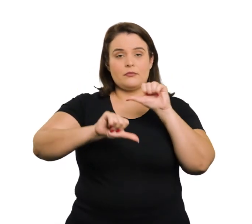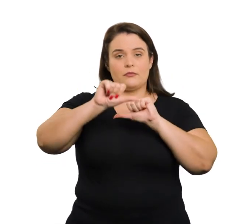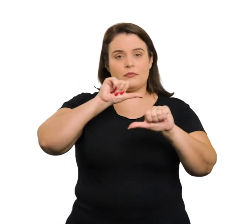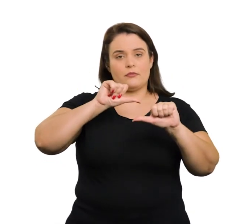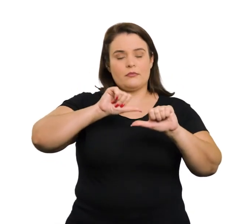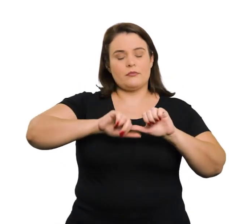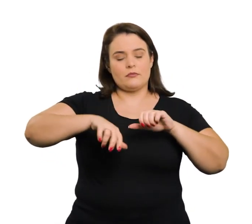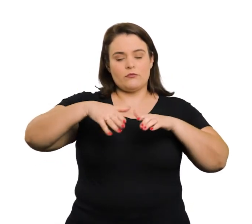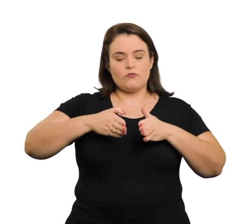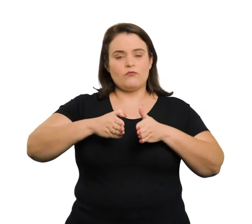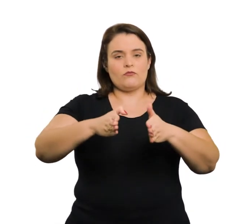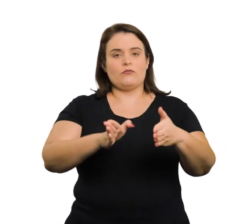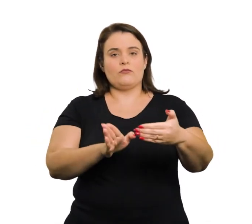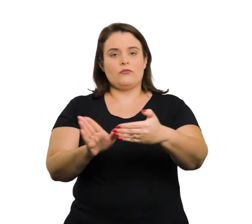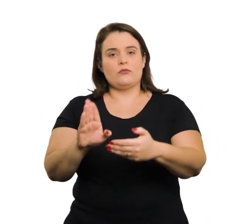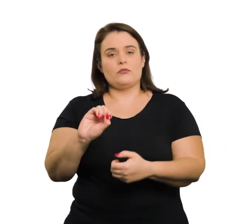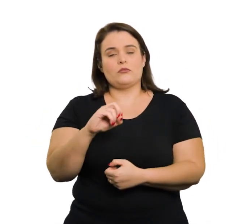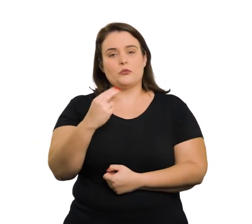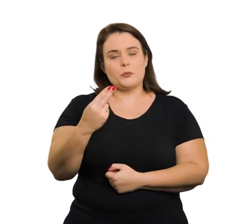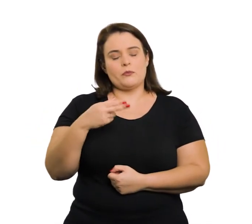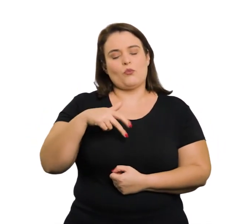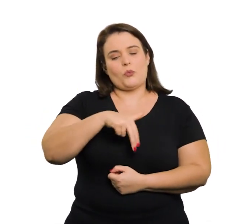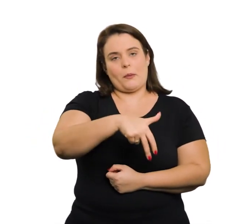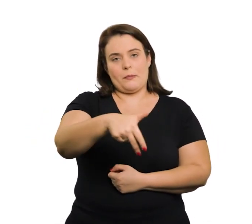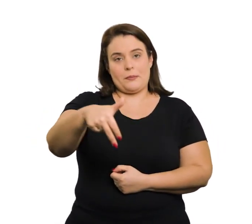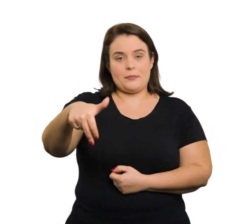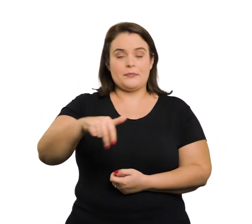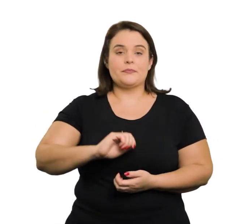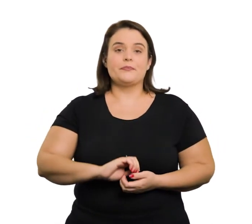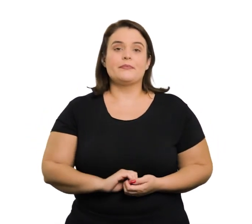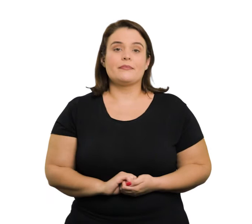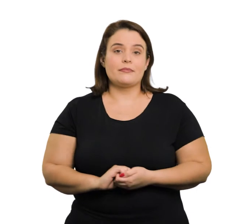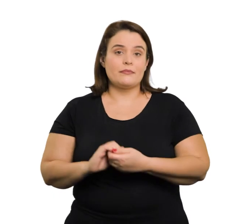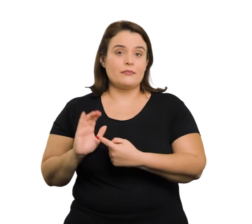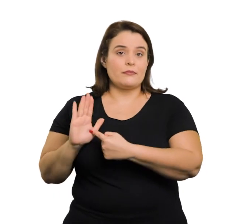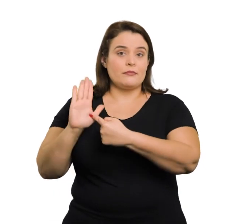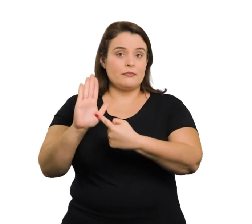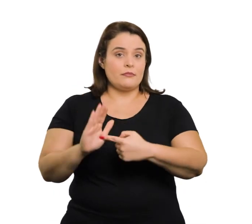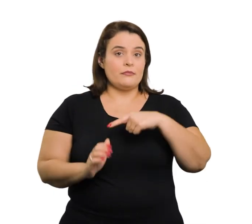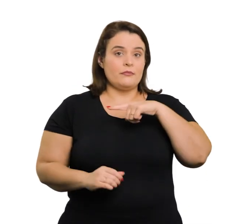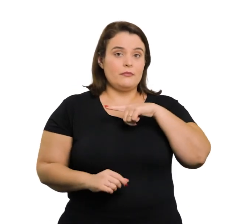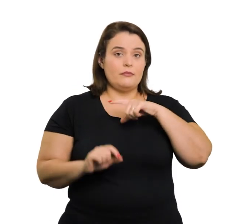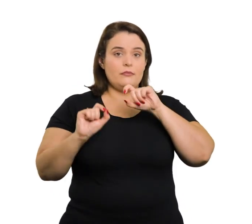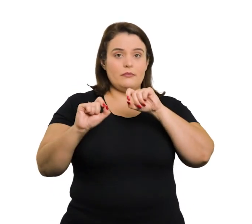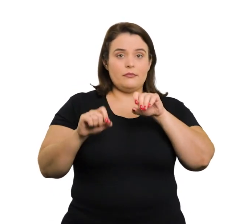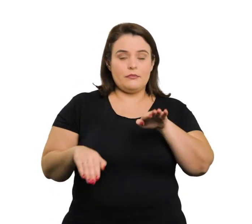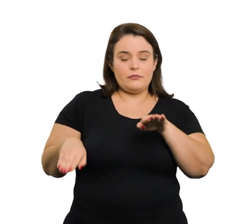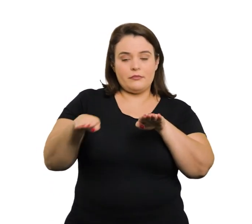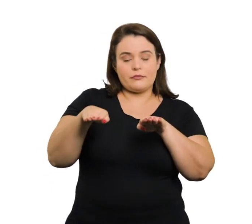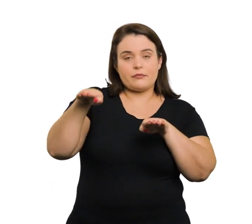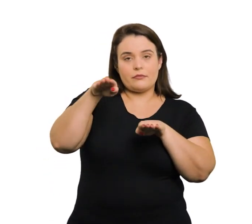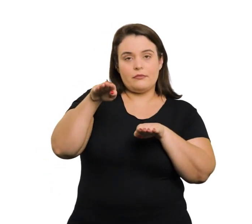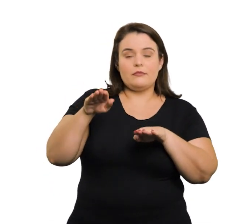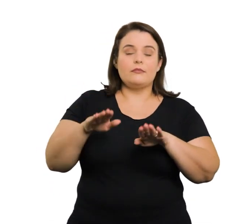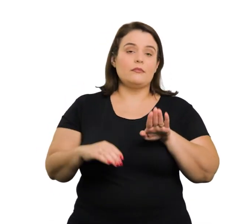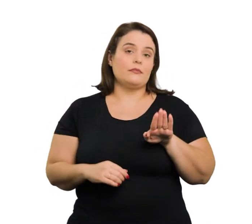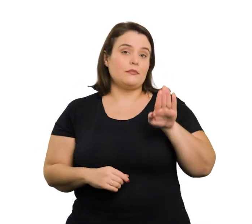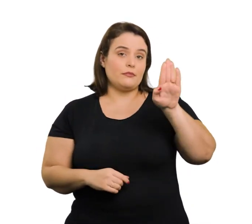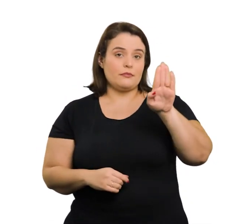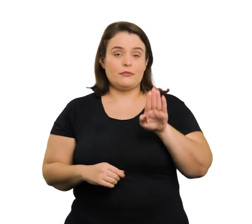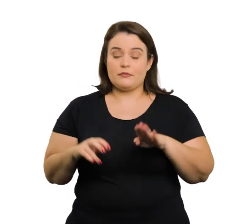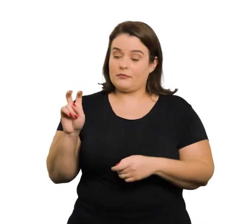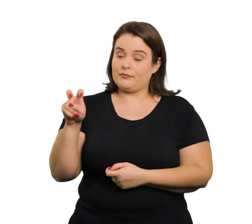as mudanças de direção ou opções de percursos. Para indicar a existência de patamares